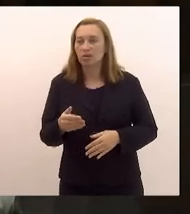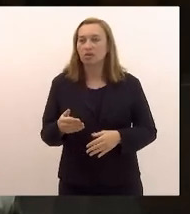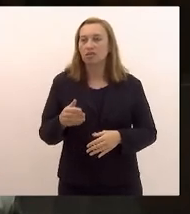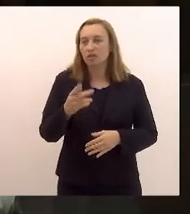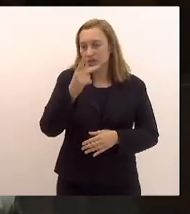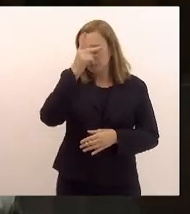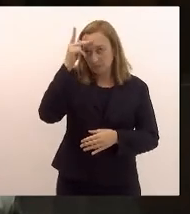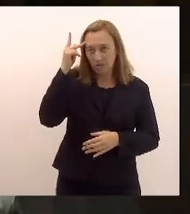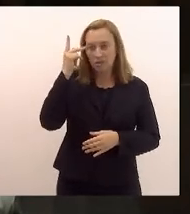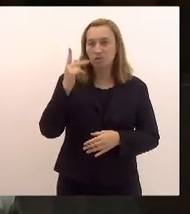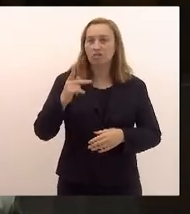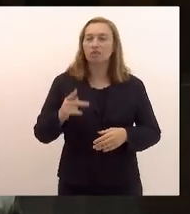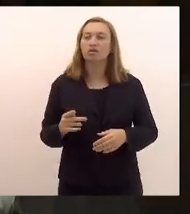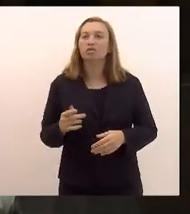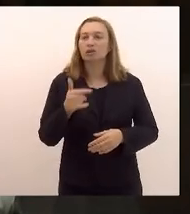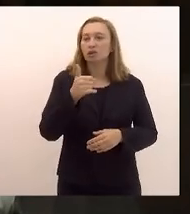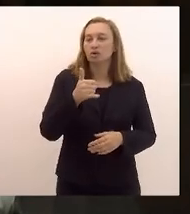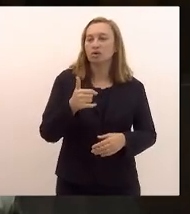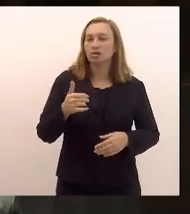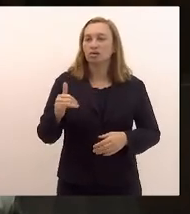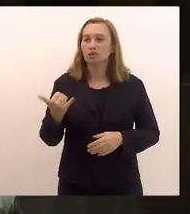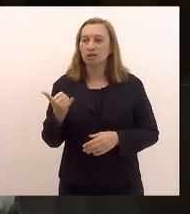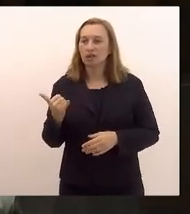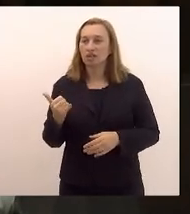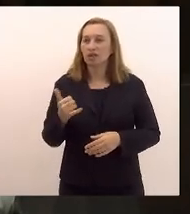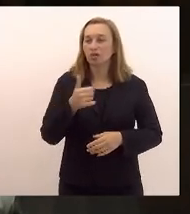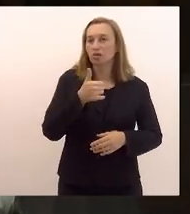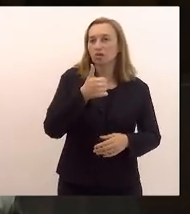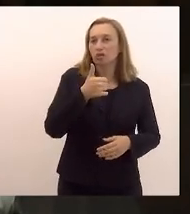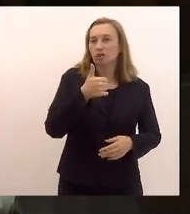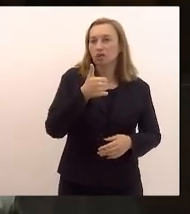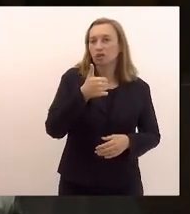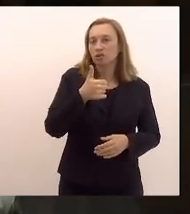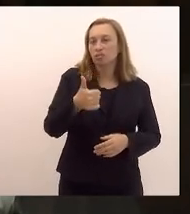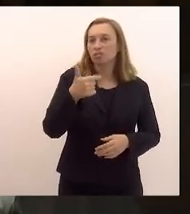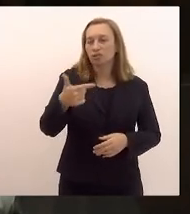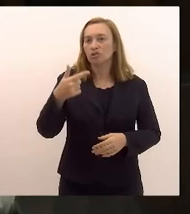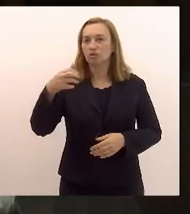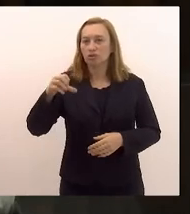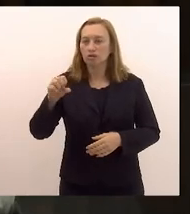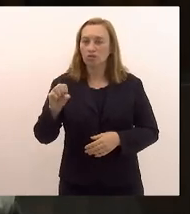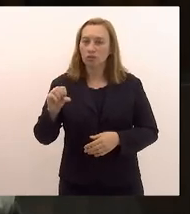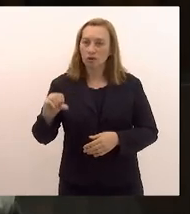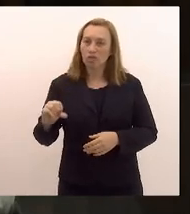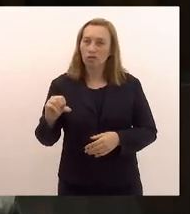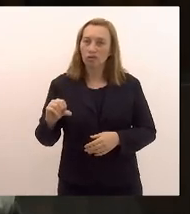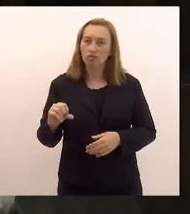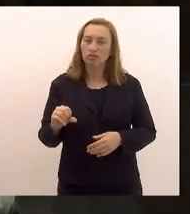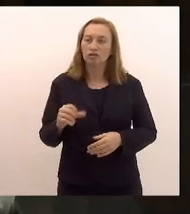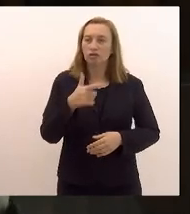central de relacionamento cidadão 129 número de telefonemas em 2021